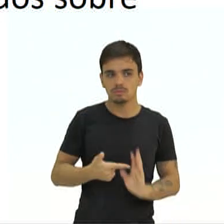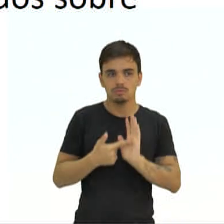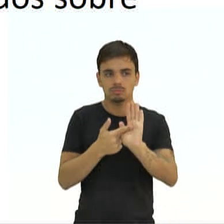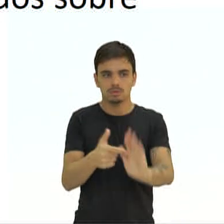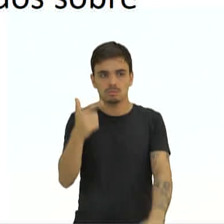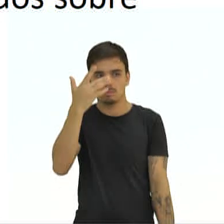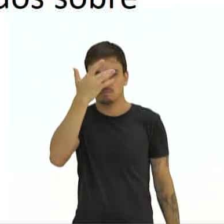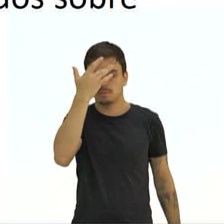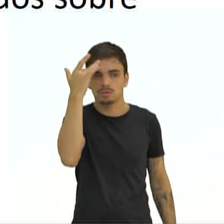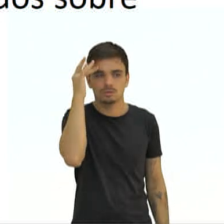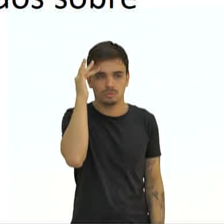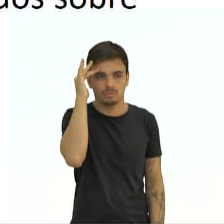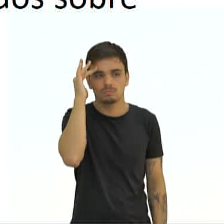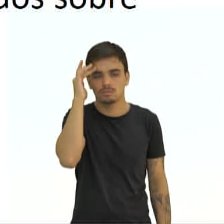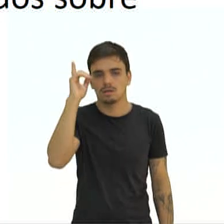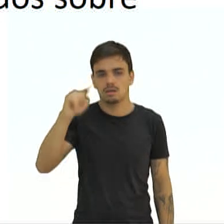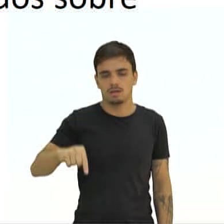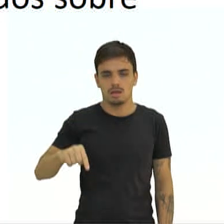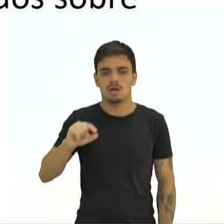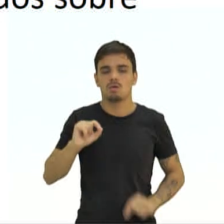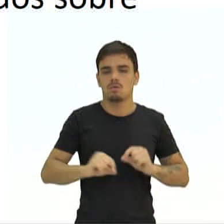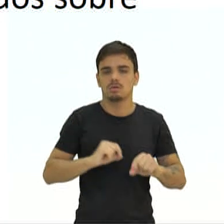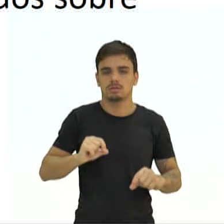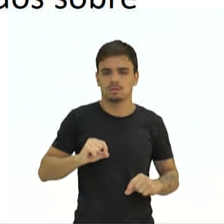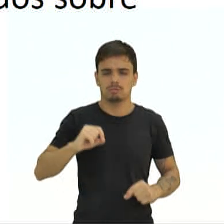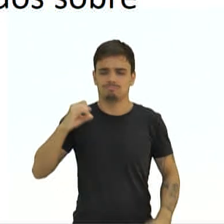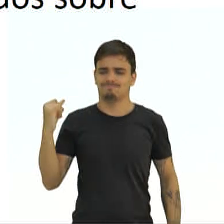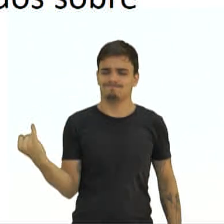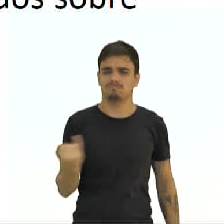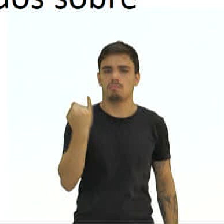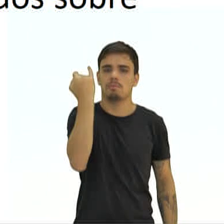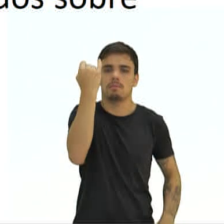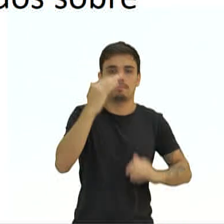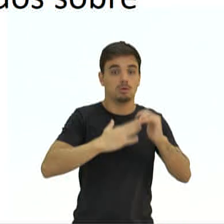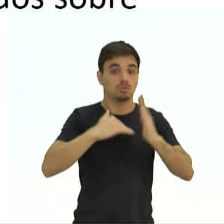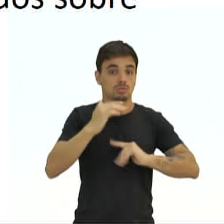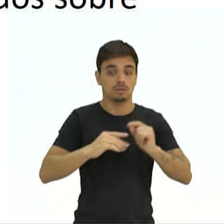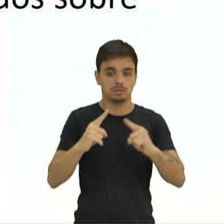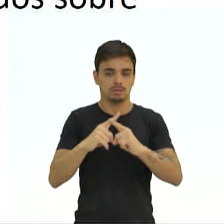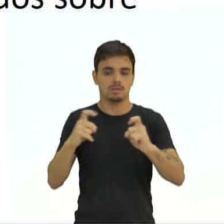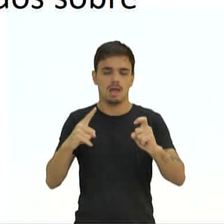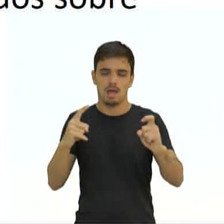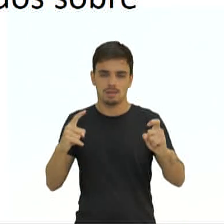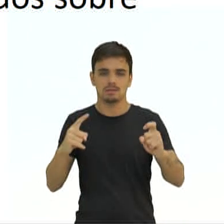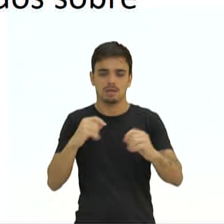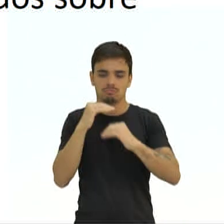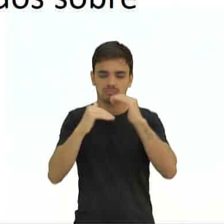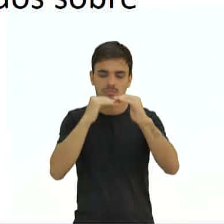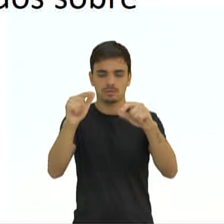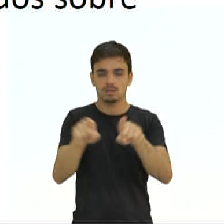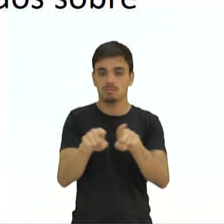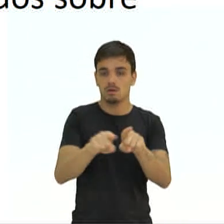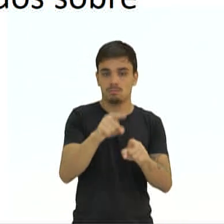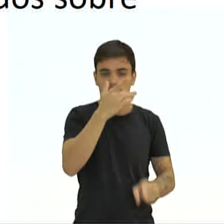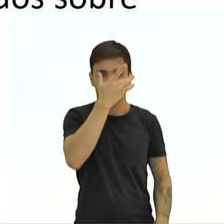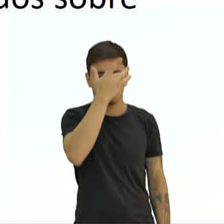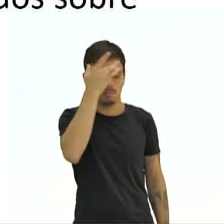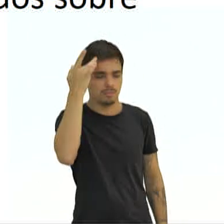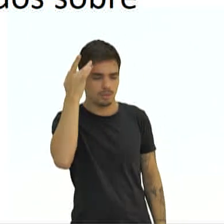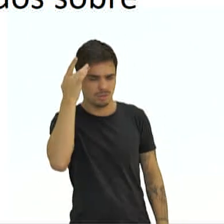uma pessoa que é fundamental para a construção das ciências e que é uma as pessoas que quebrou o padrões